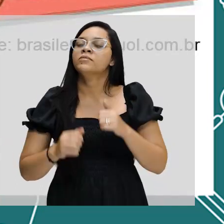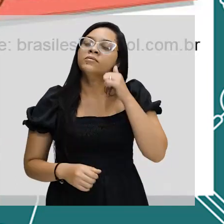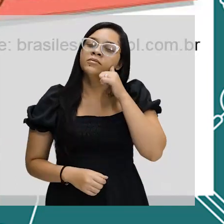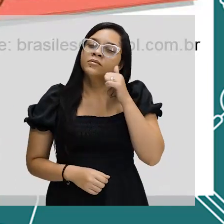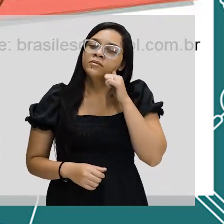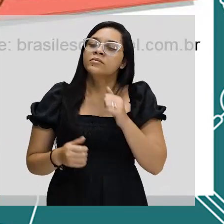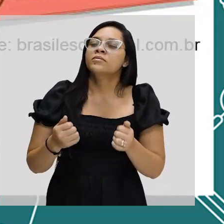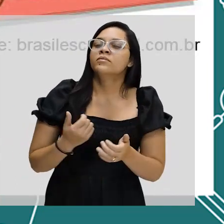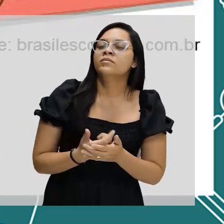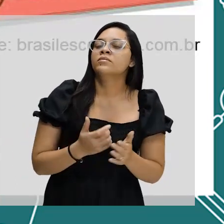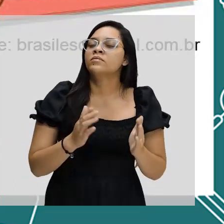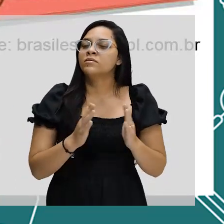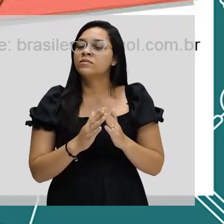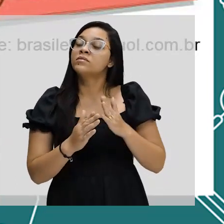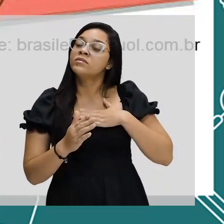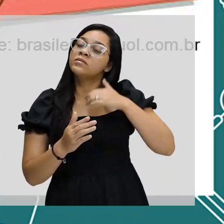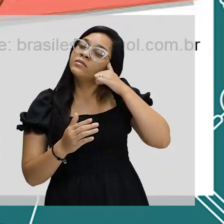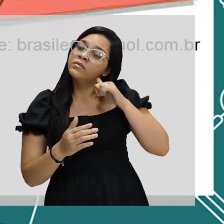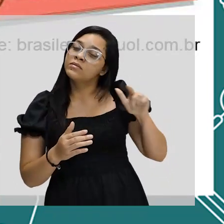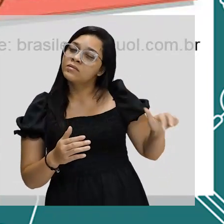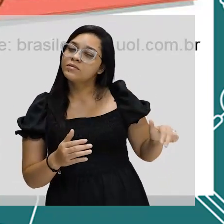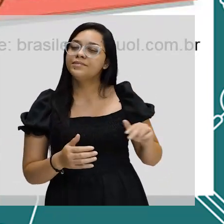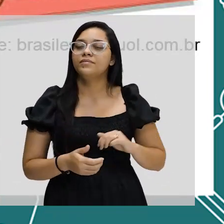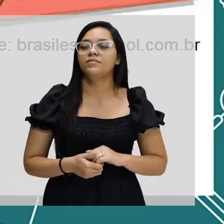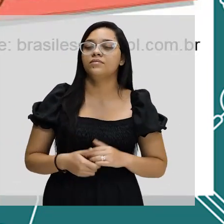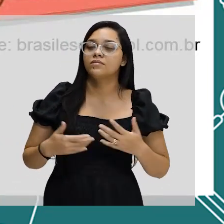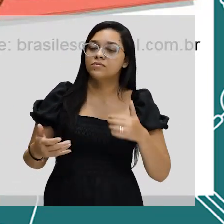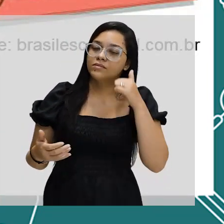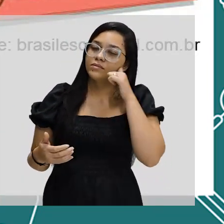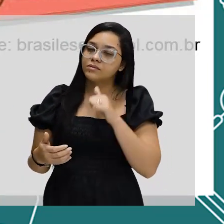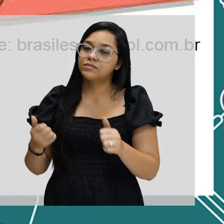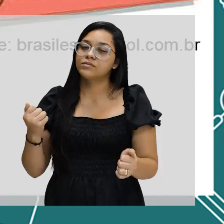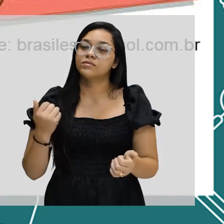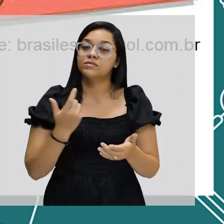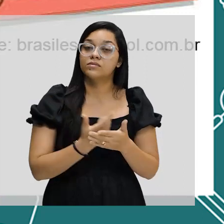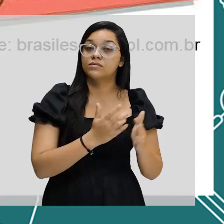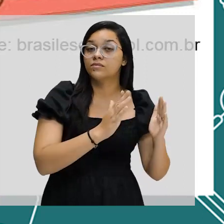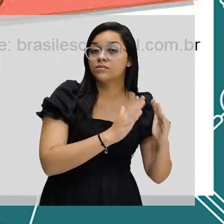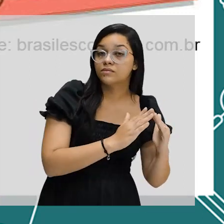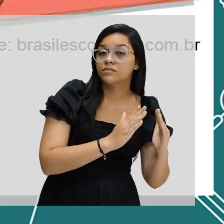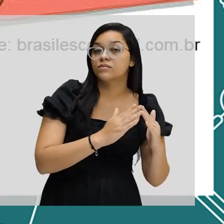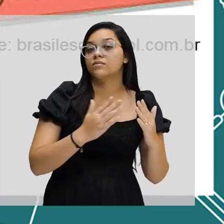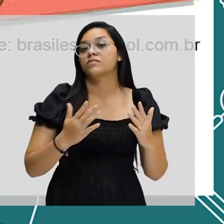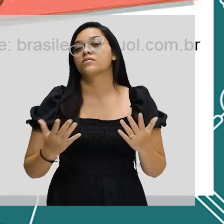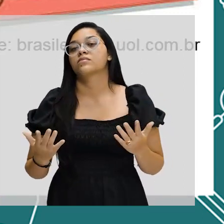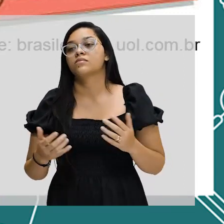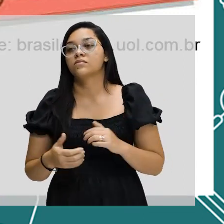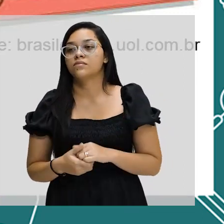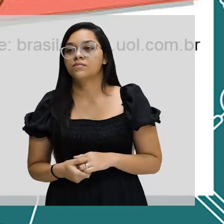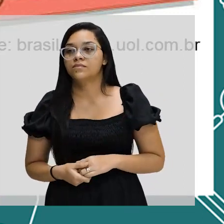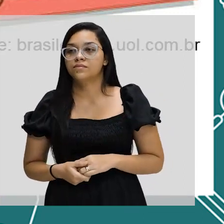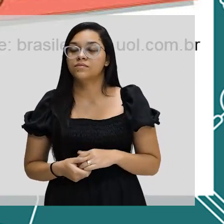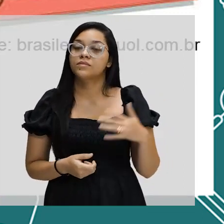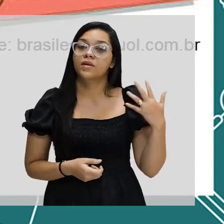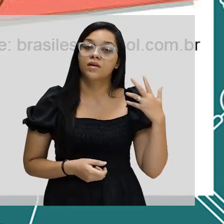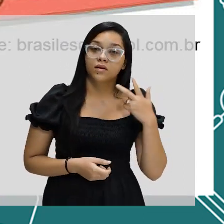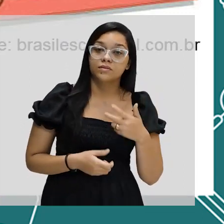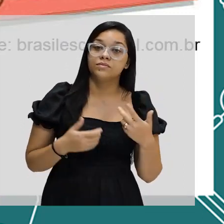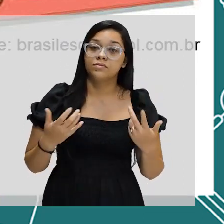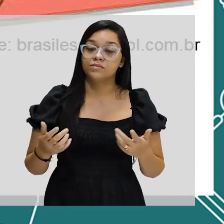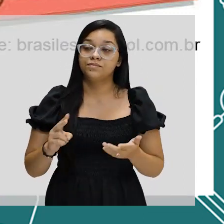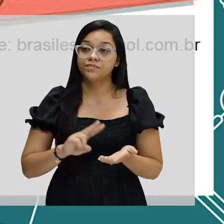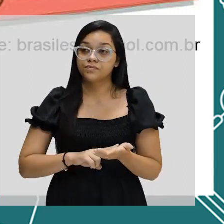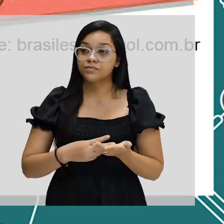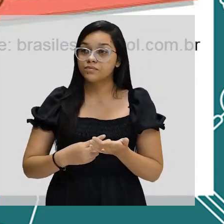comprou a casa é minha irmã. A mulher que comprou uma casa que. A mulher comprou uma casa que é bonita. Então,